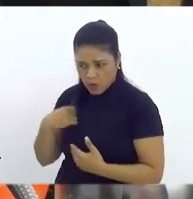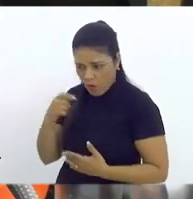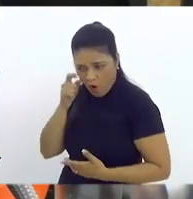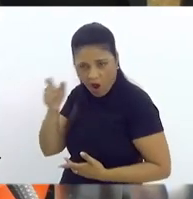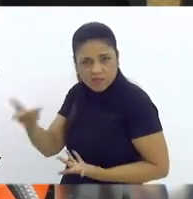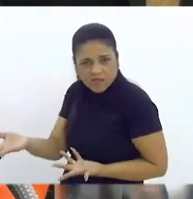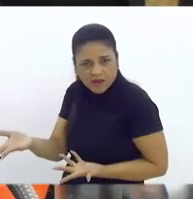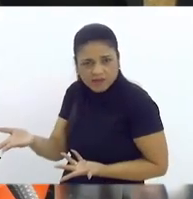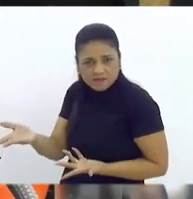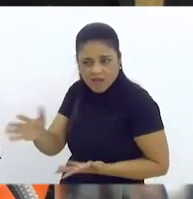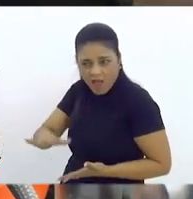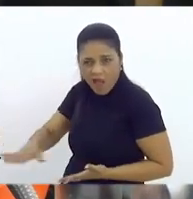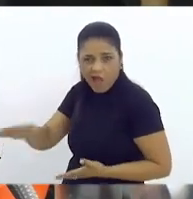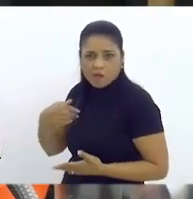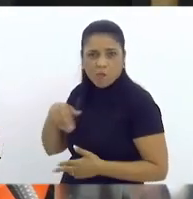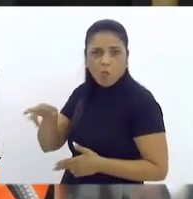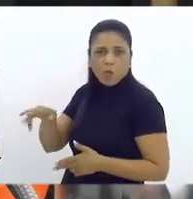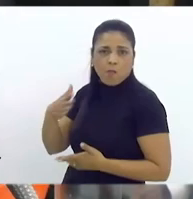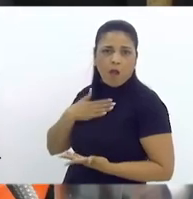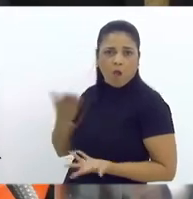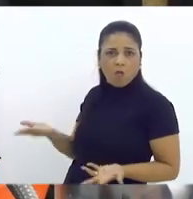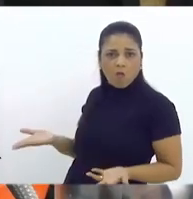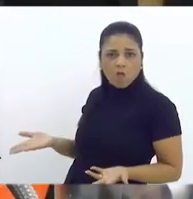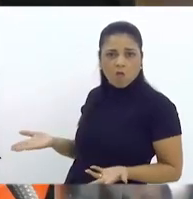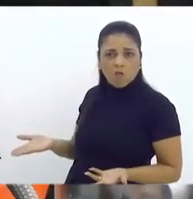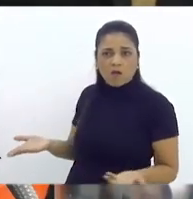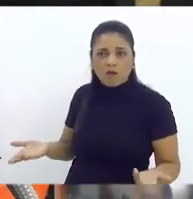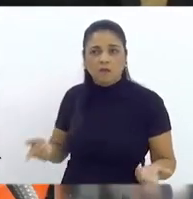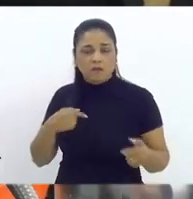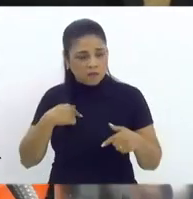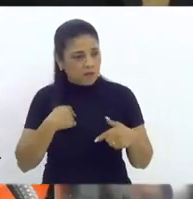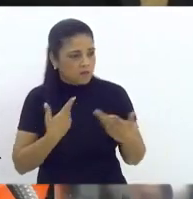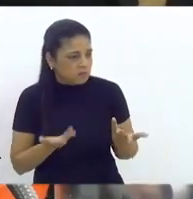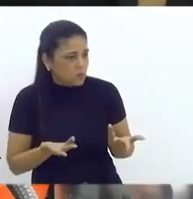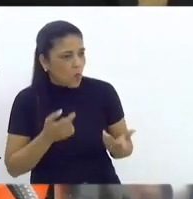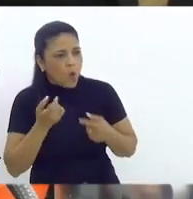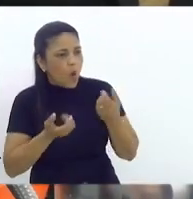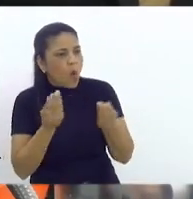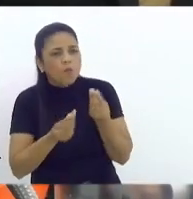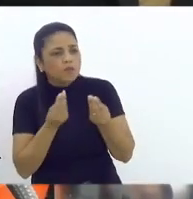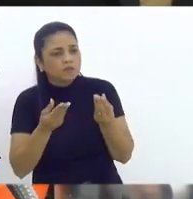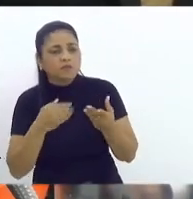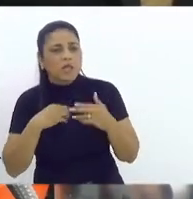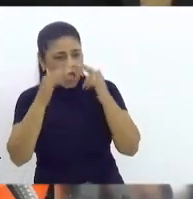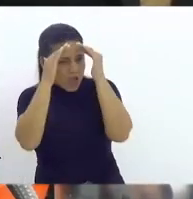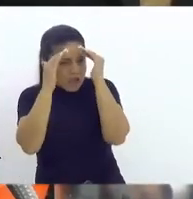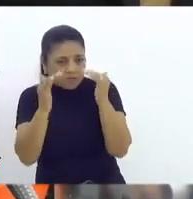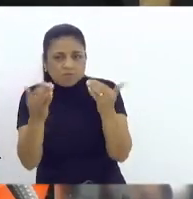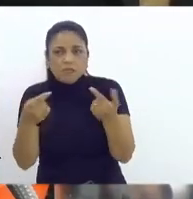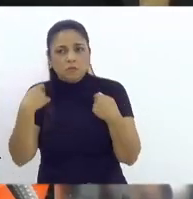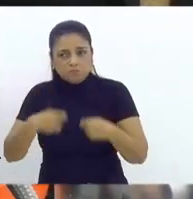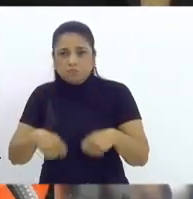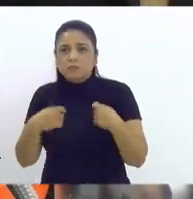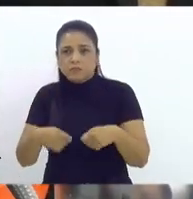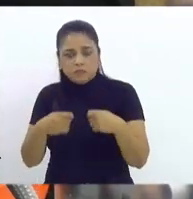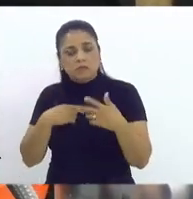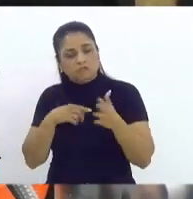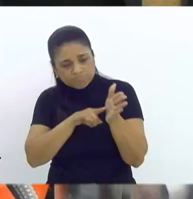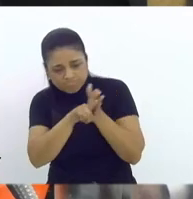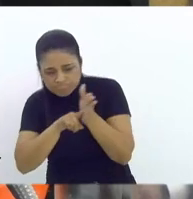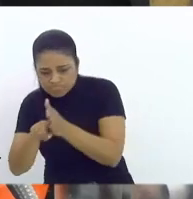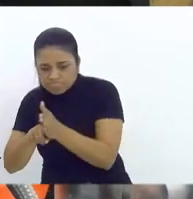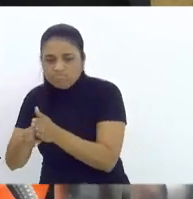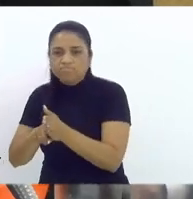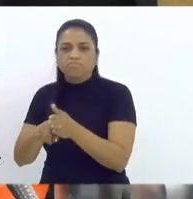seu gabinete, que está uma agência, se Vossa Excelência presidisse. O que eu já considero um absurdo de respeito, matéria o suficiente para ser apurada, inclusive no